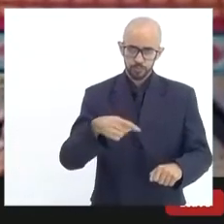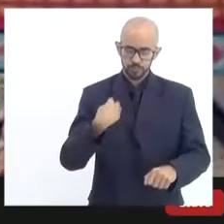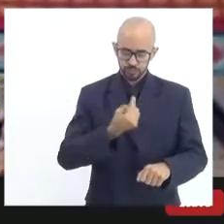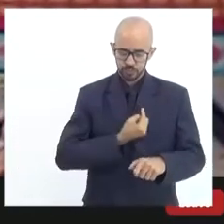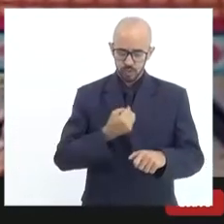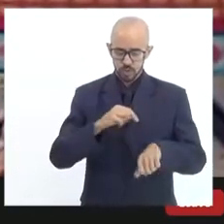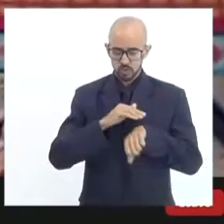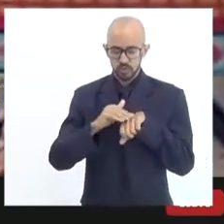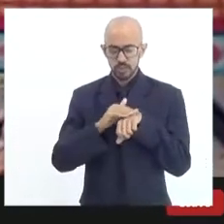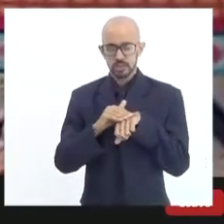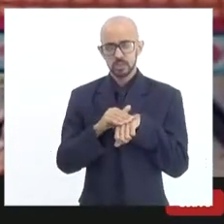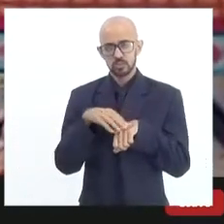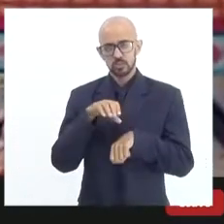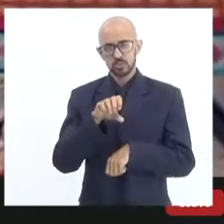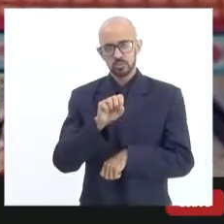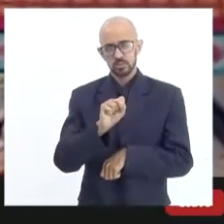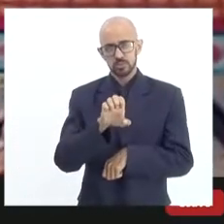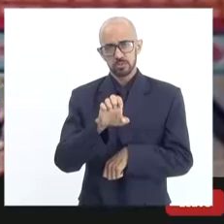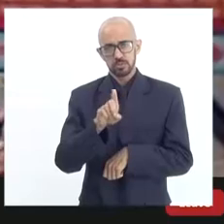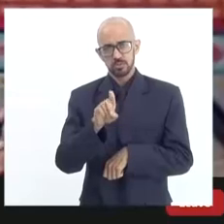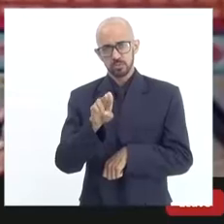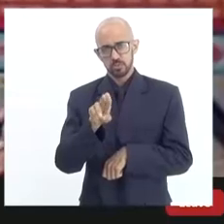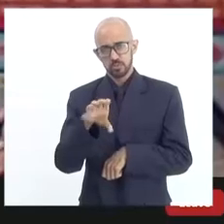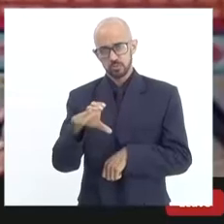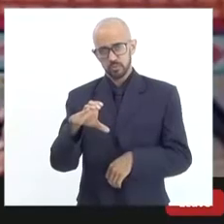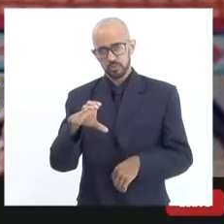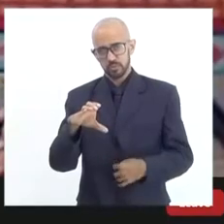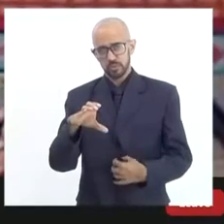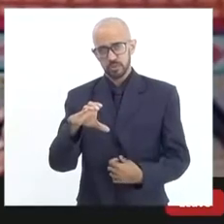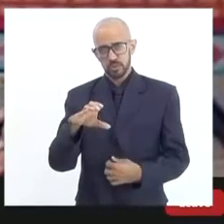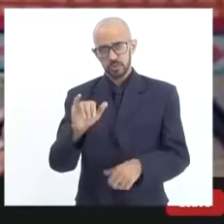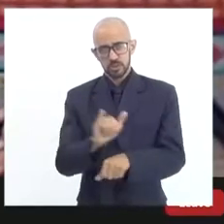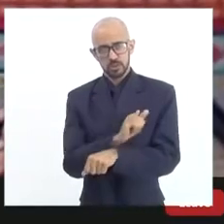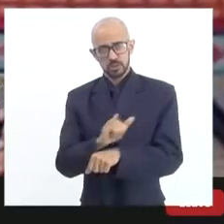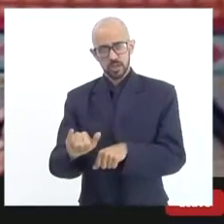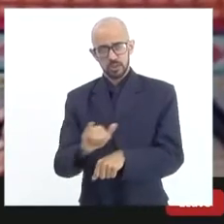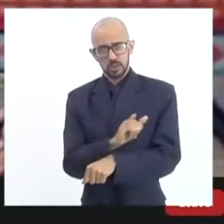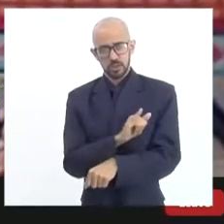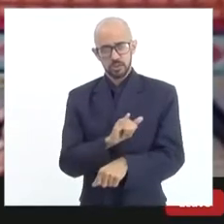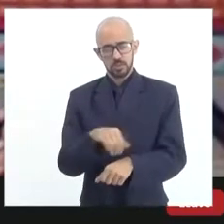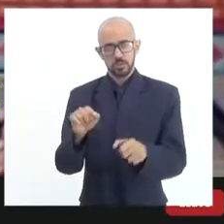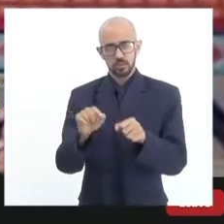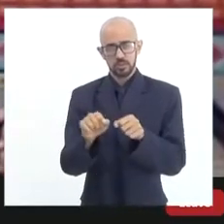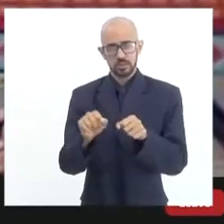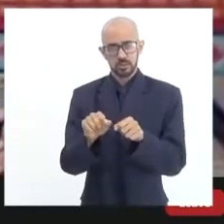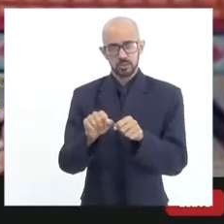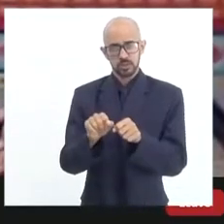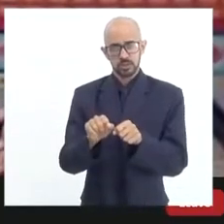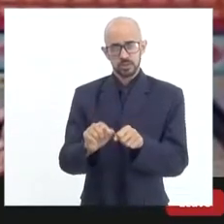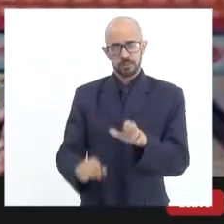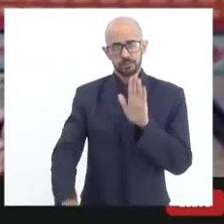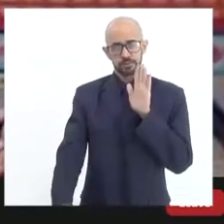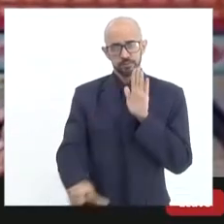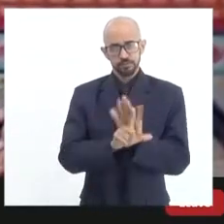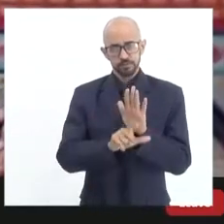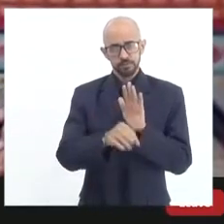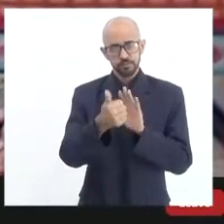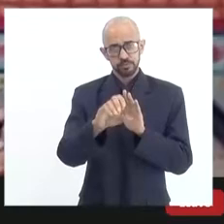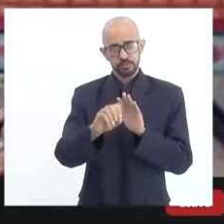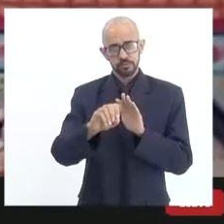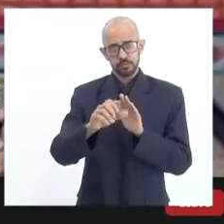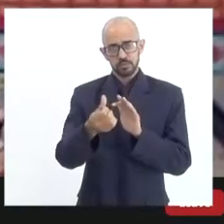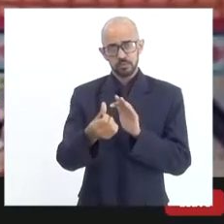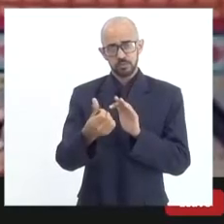da SEDUC sobre o plano estratégico para a implementação e efetivação da Lei